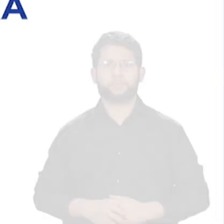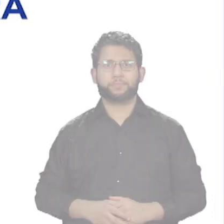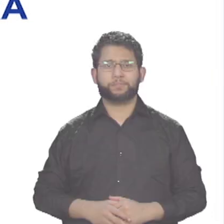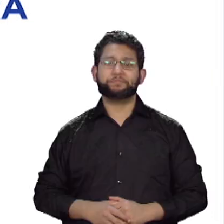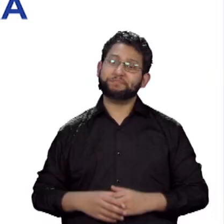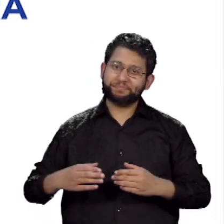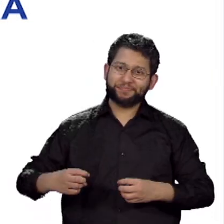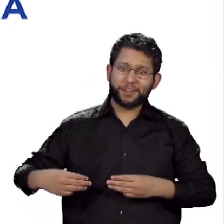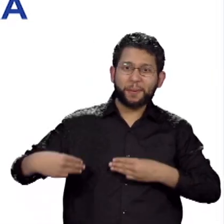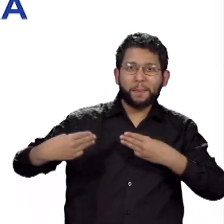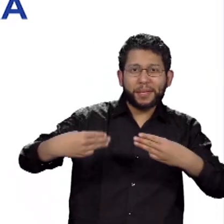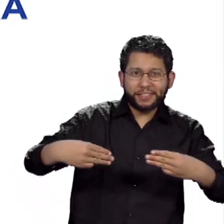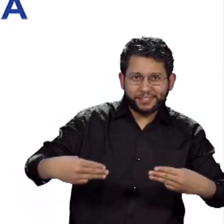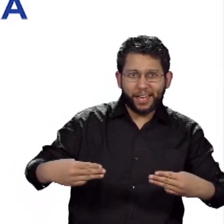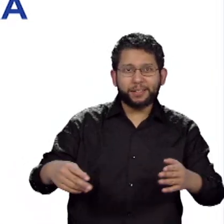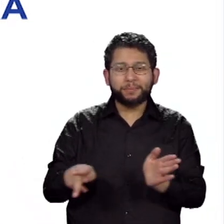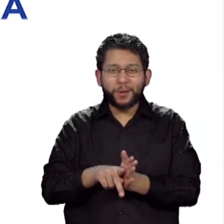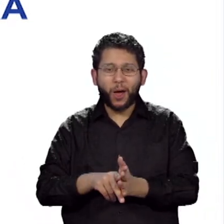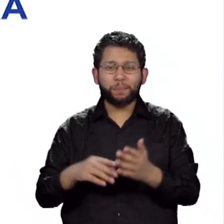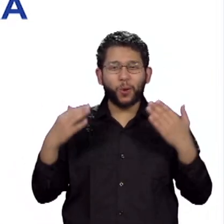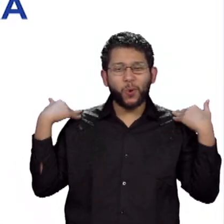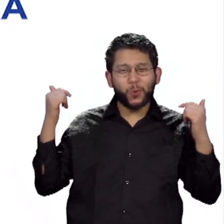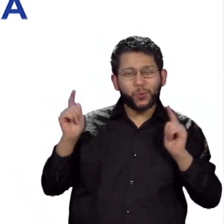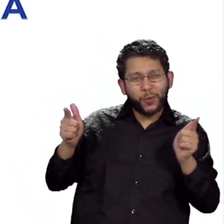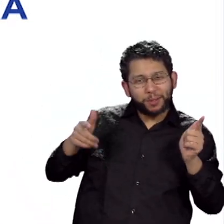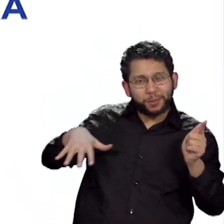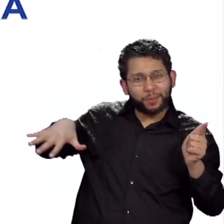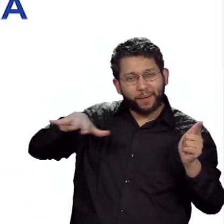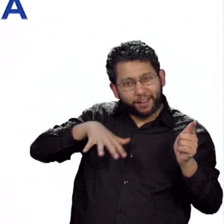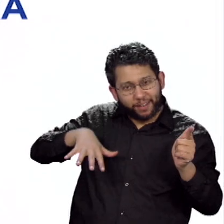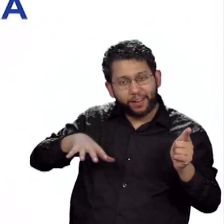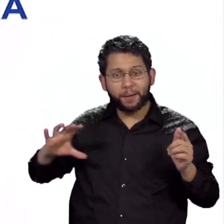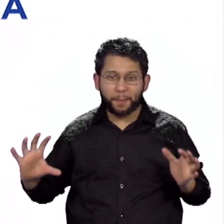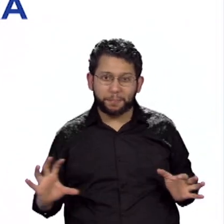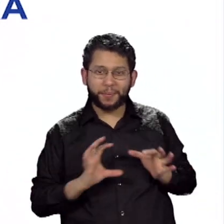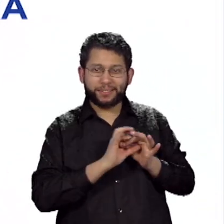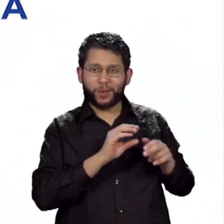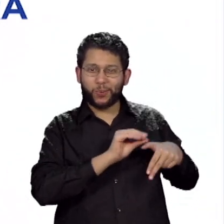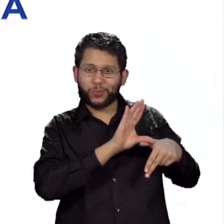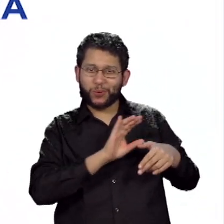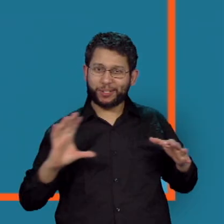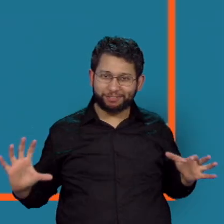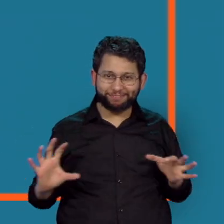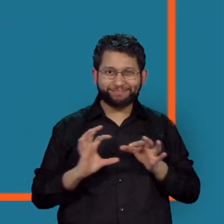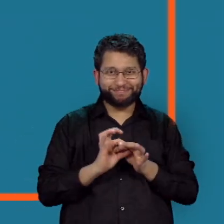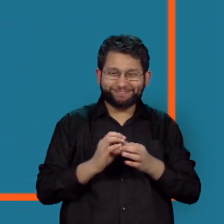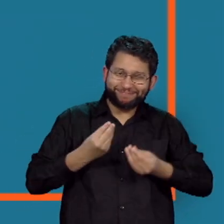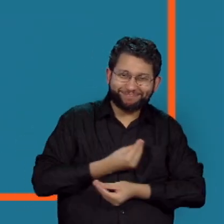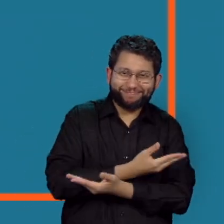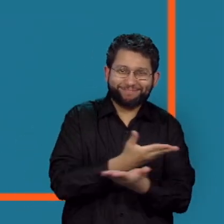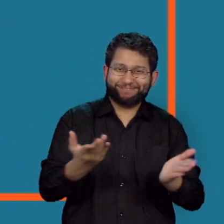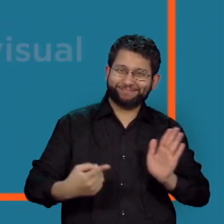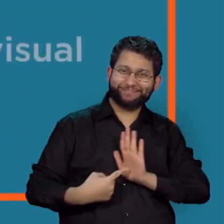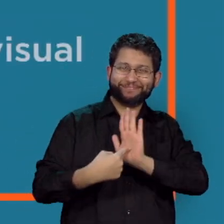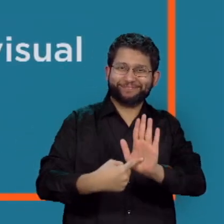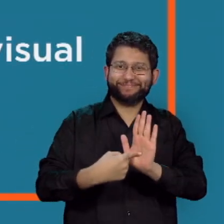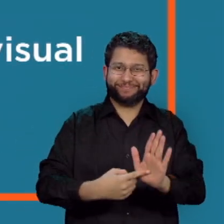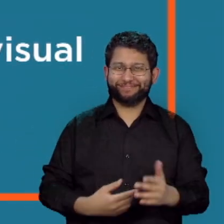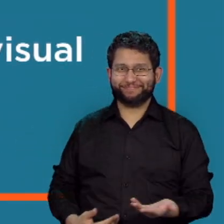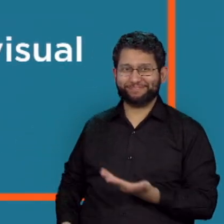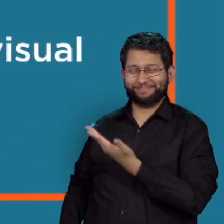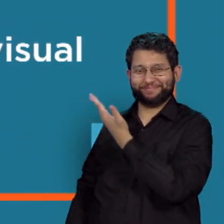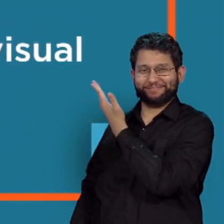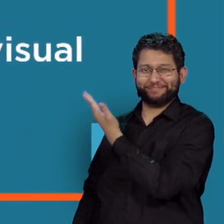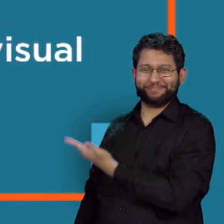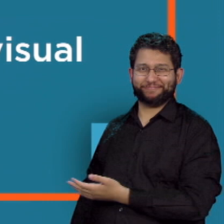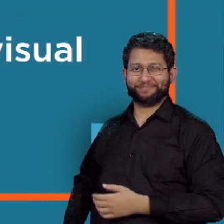Sobre um fundo azul está uma borda retangular laranja e o texto Ciclo de Palestras Contrapartida Social, Plano Anual de Atividades 2021 da Fundação Padre